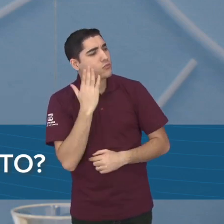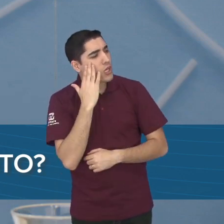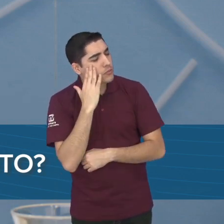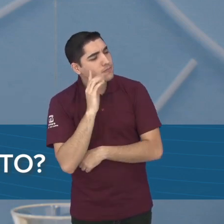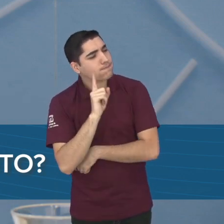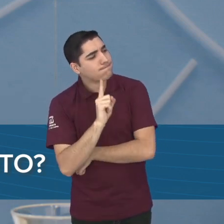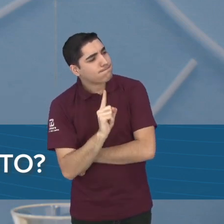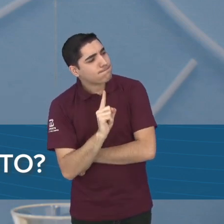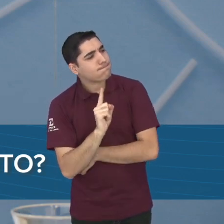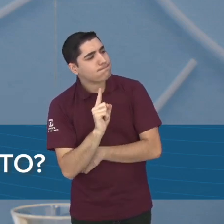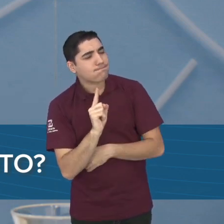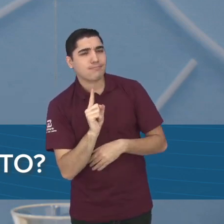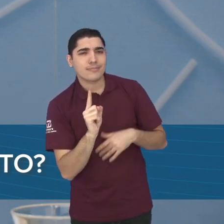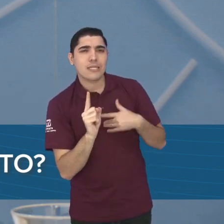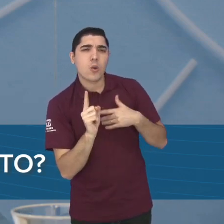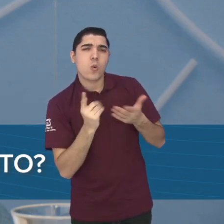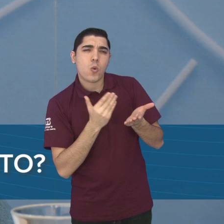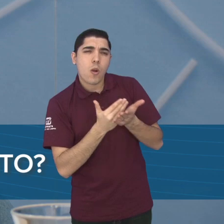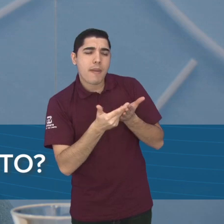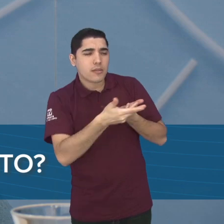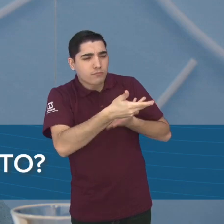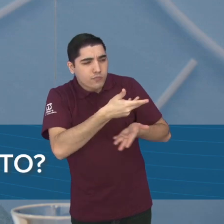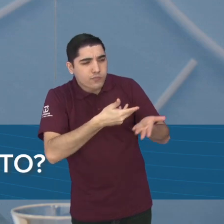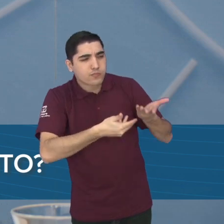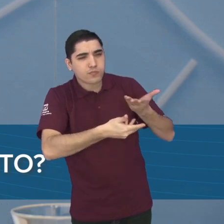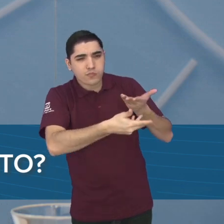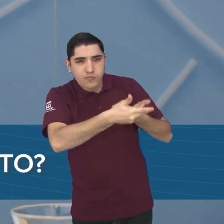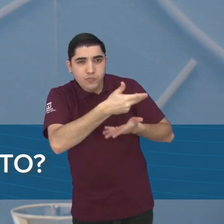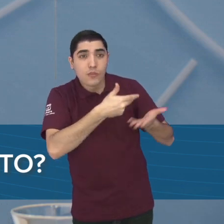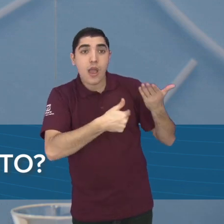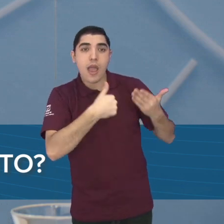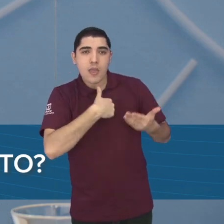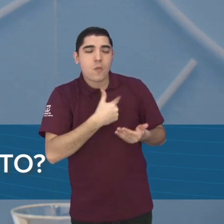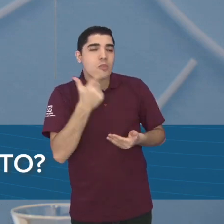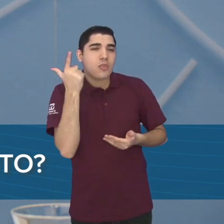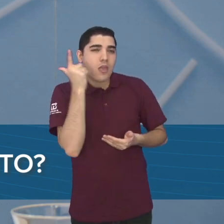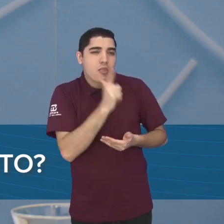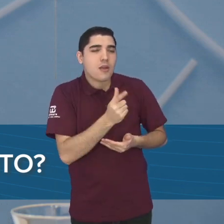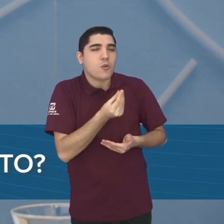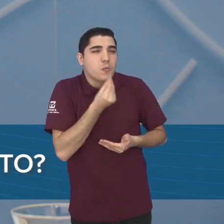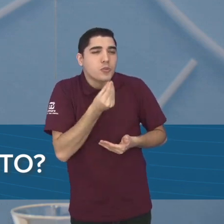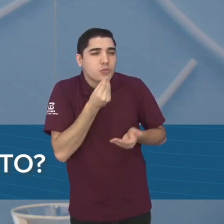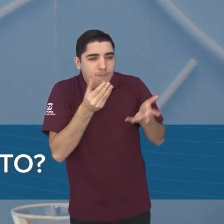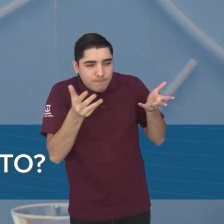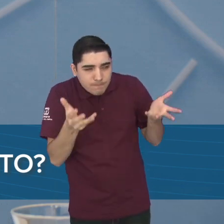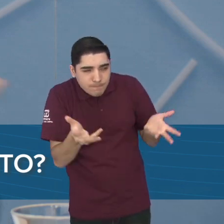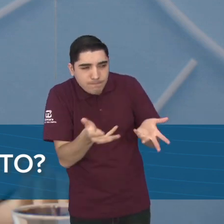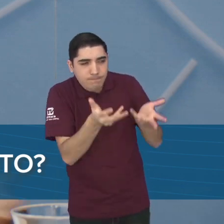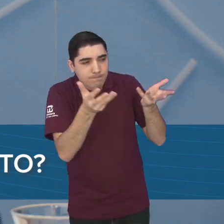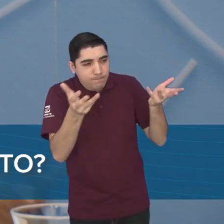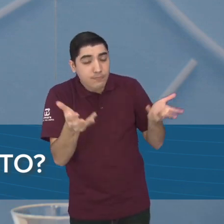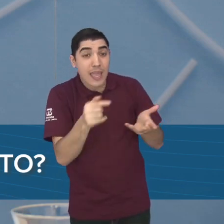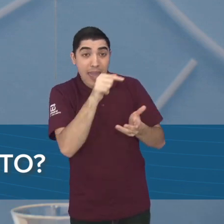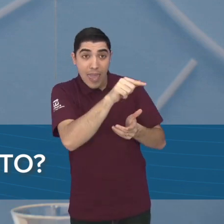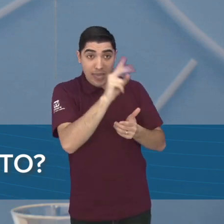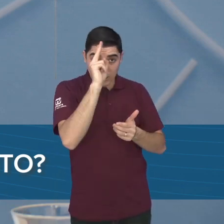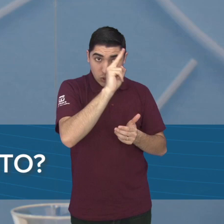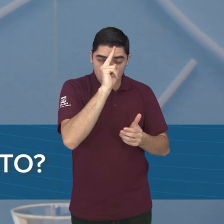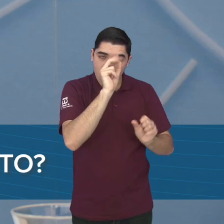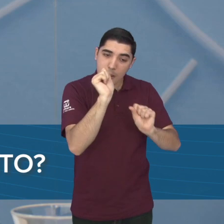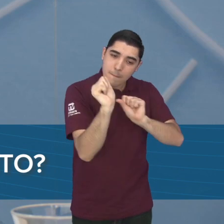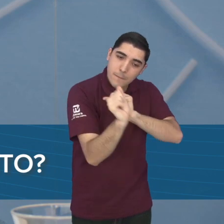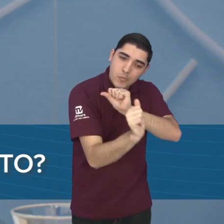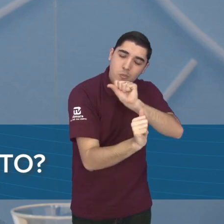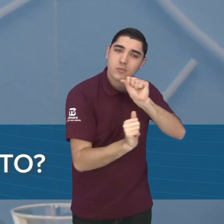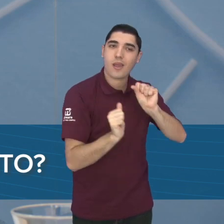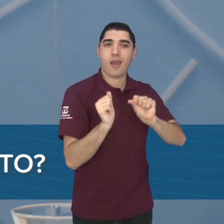conteúdo que é trazido para a sessão, há uma possibilidade de reelaborar, enfim, a história que está sendo